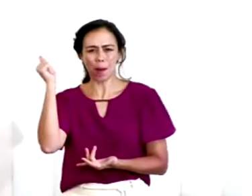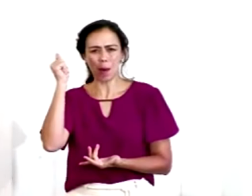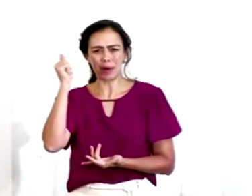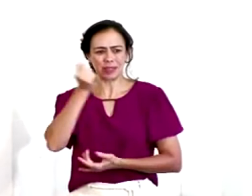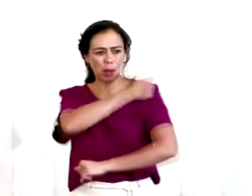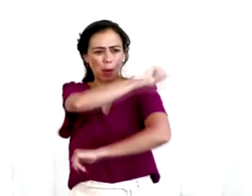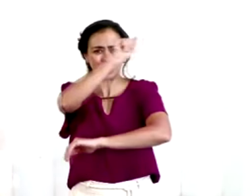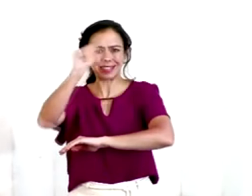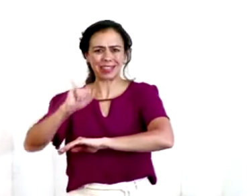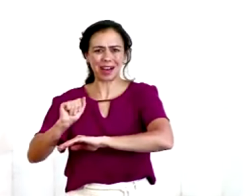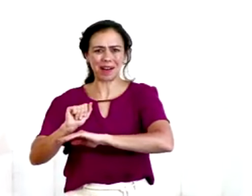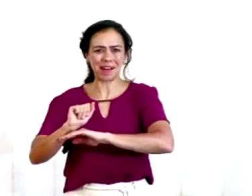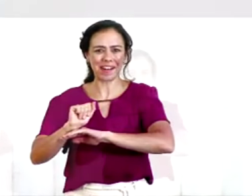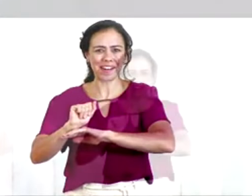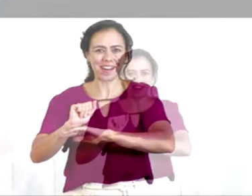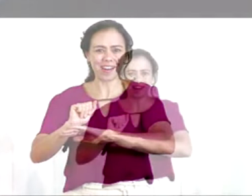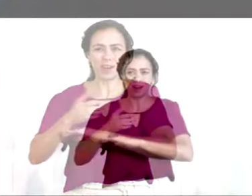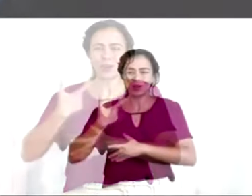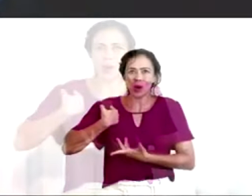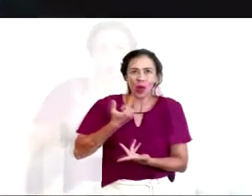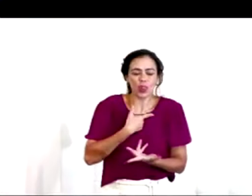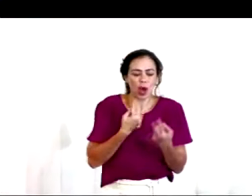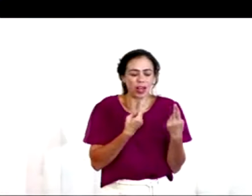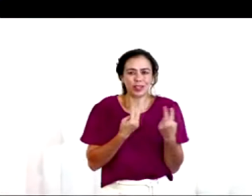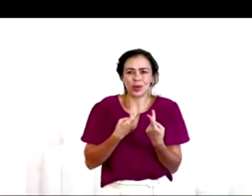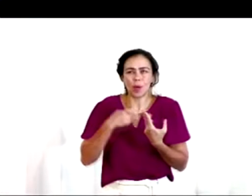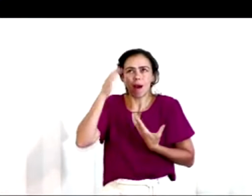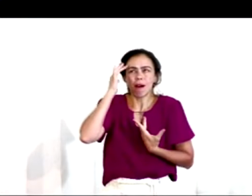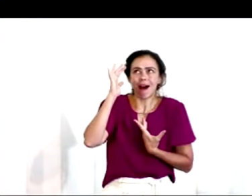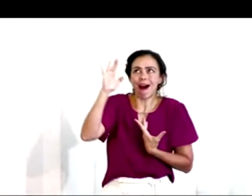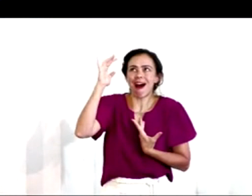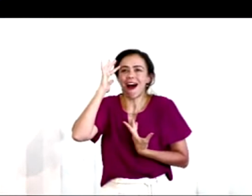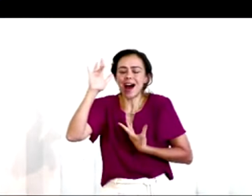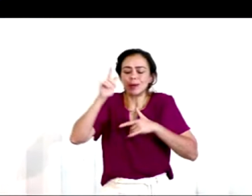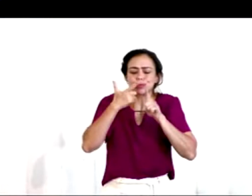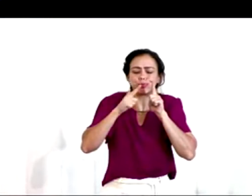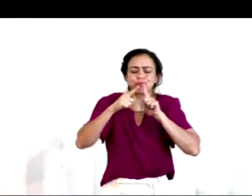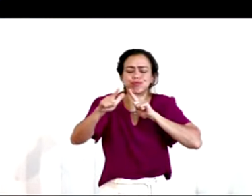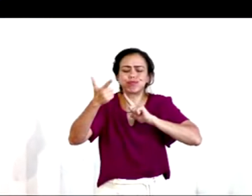se encheu de riso, e a nossa língua de júbilo.